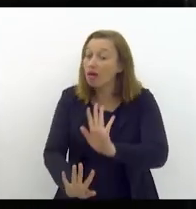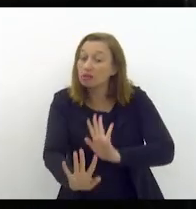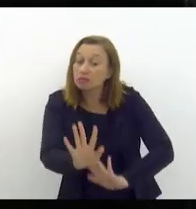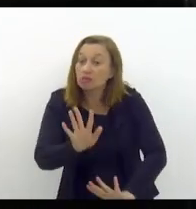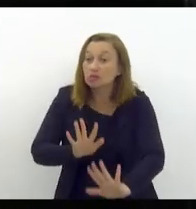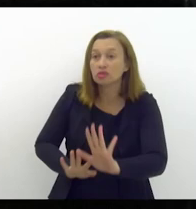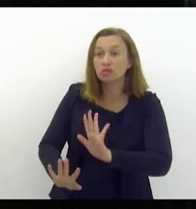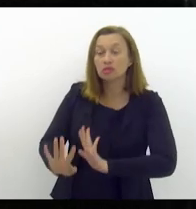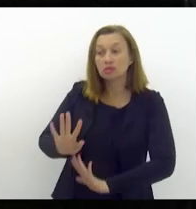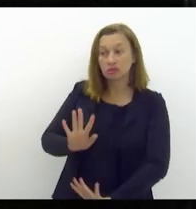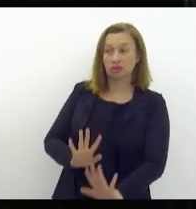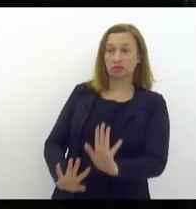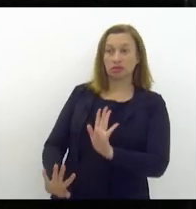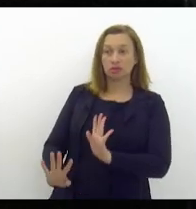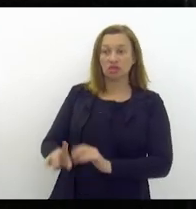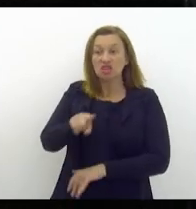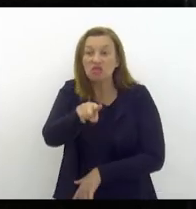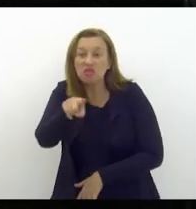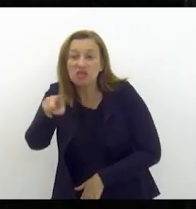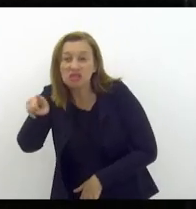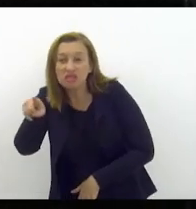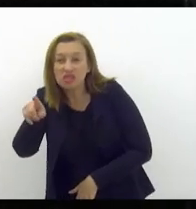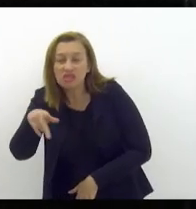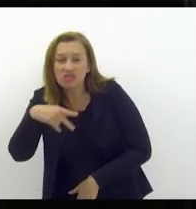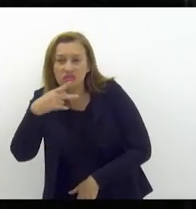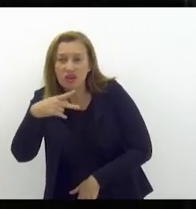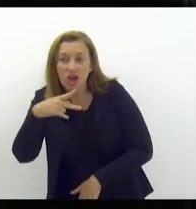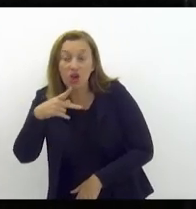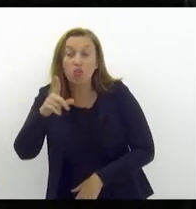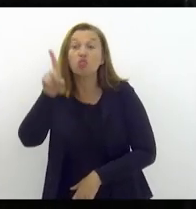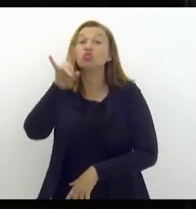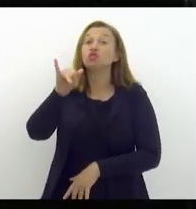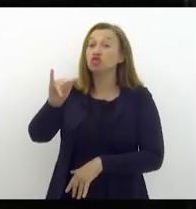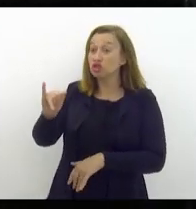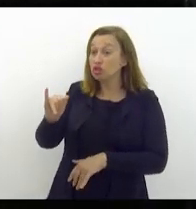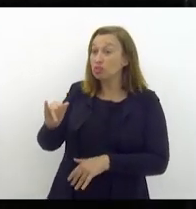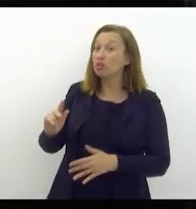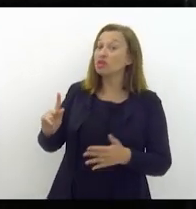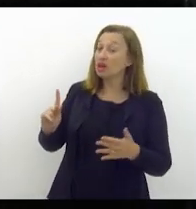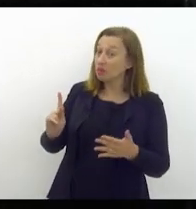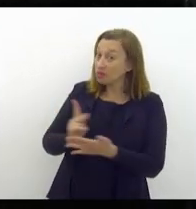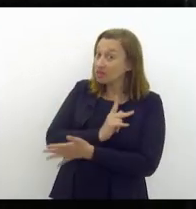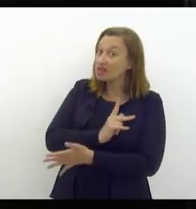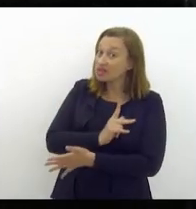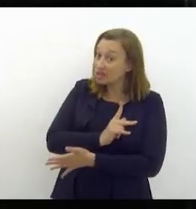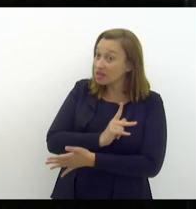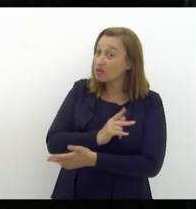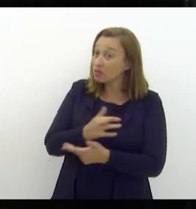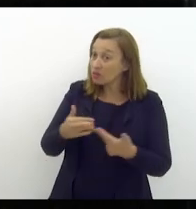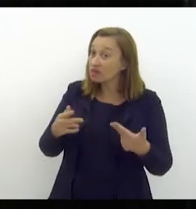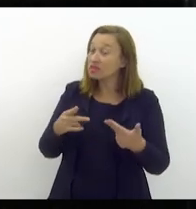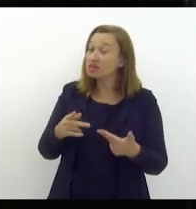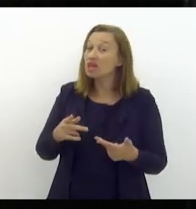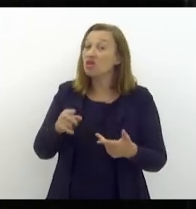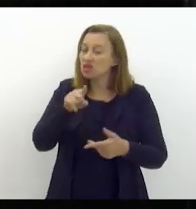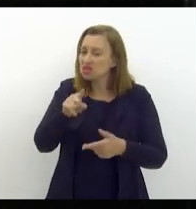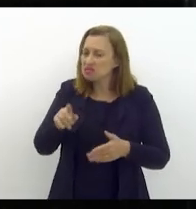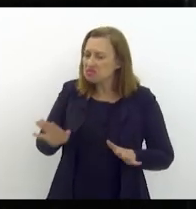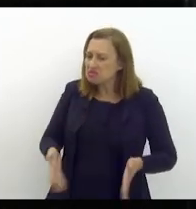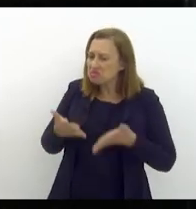que a colocação dos senhores e das senhoras um dia pode se voltar contra as senhoras. Isso vem desestimulando os nossos